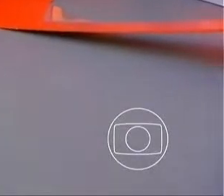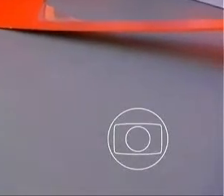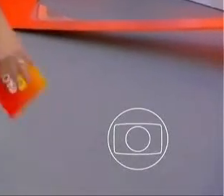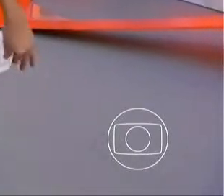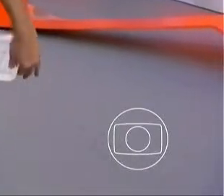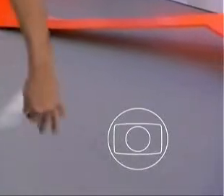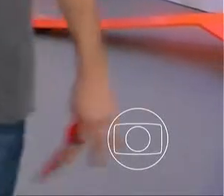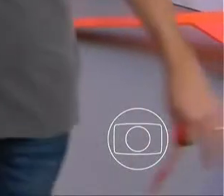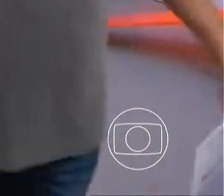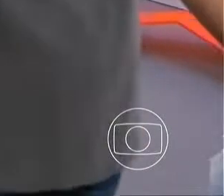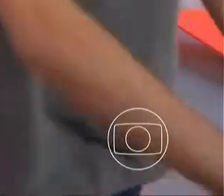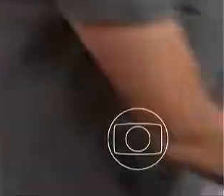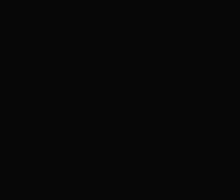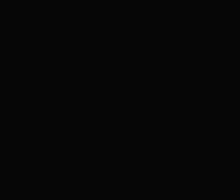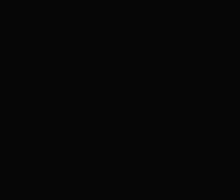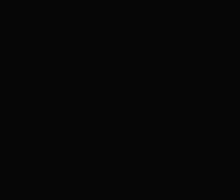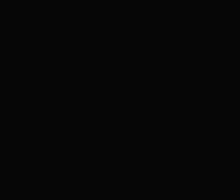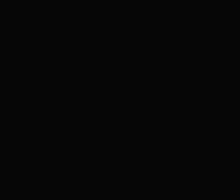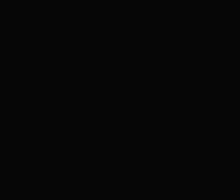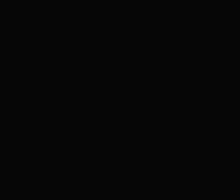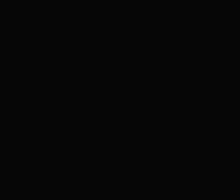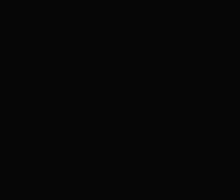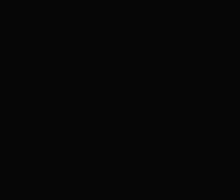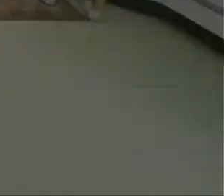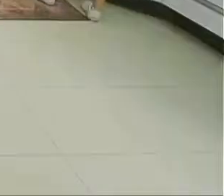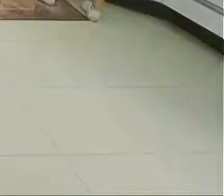aqui. Fim de papo. Fui!